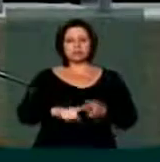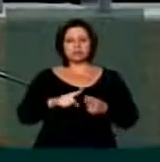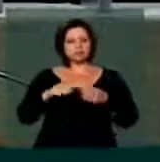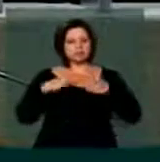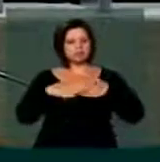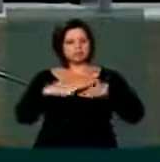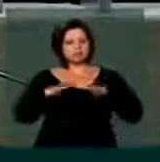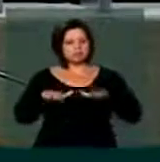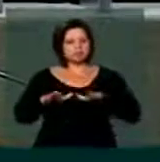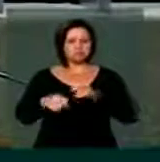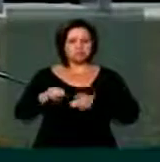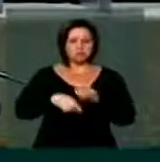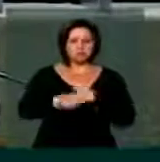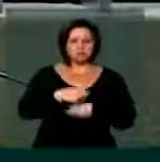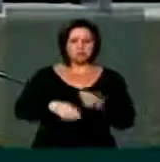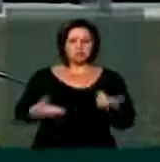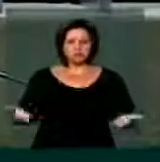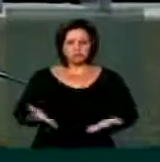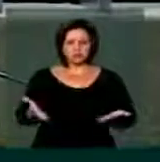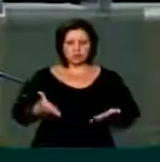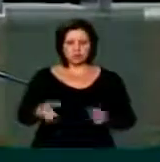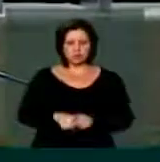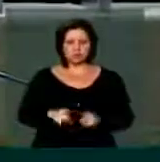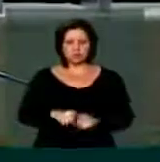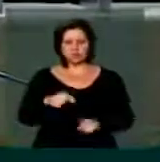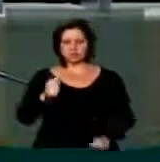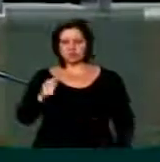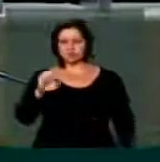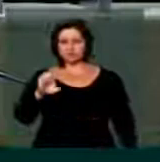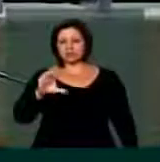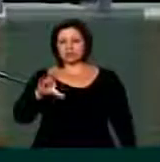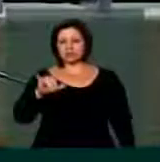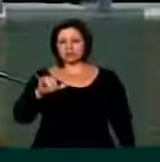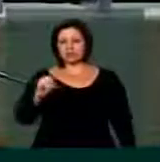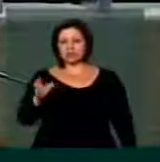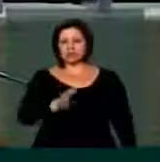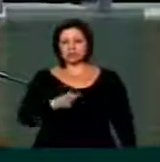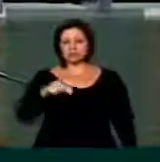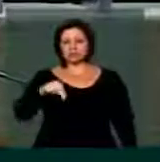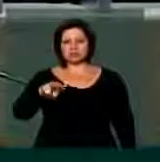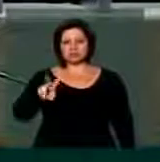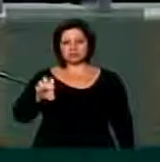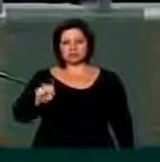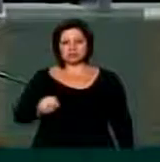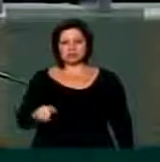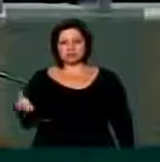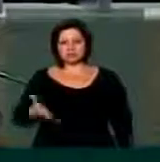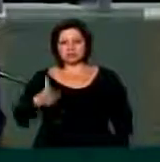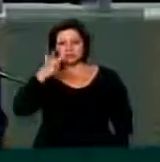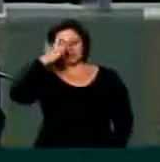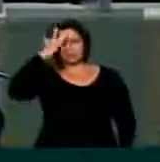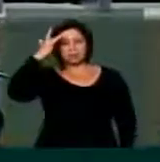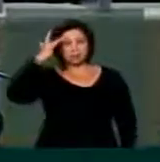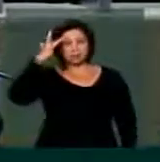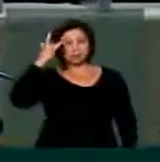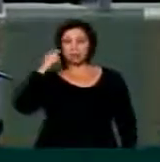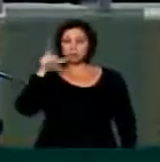o mercado. E agora, o candidato Aécio Neves tem na manga um